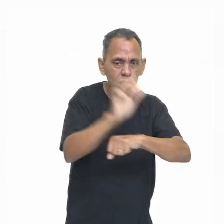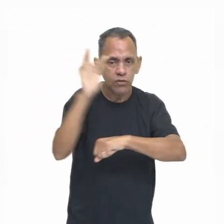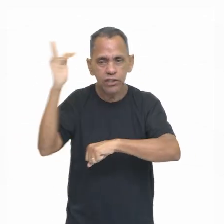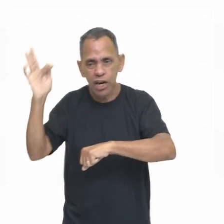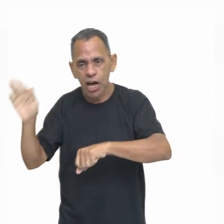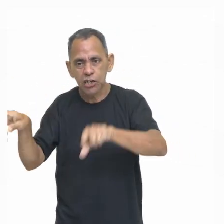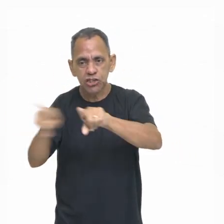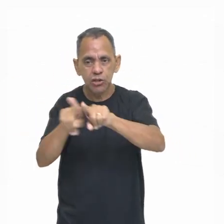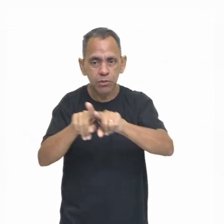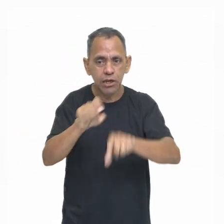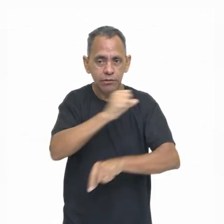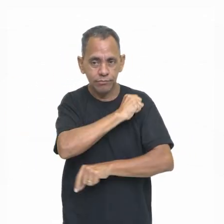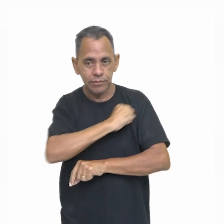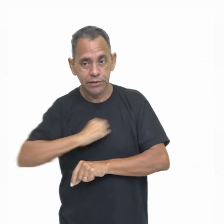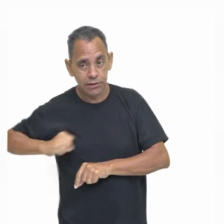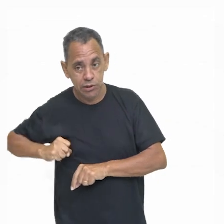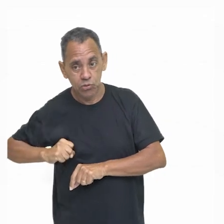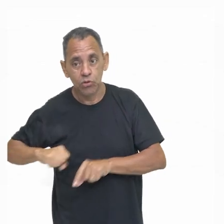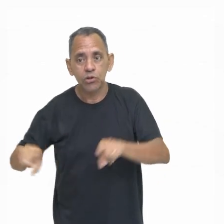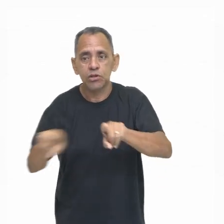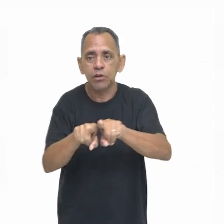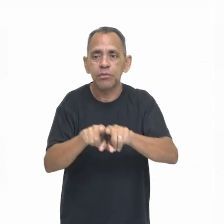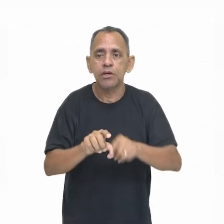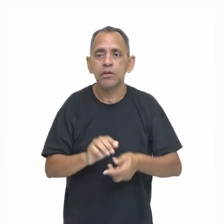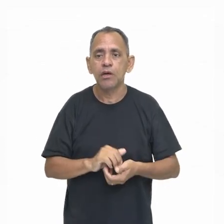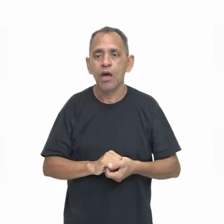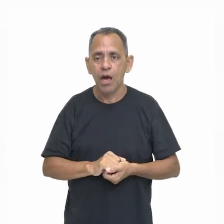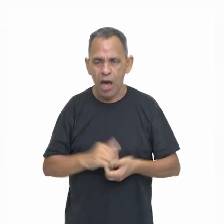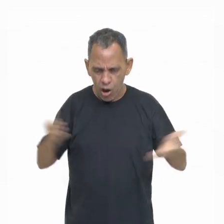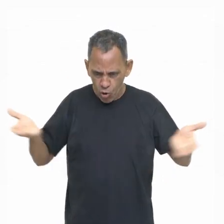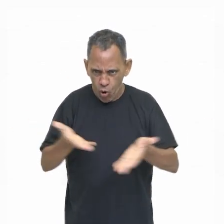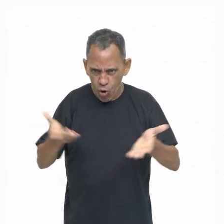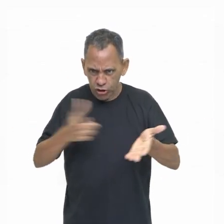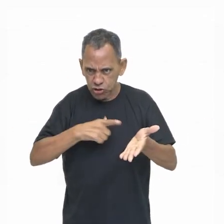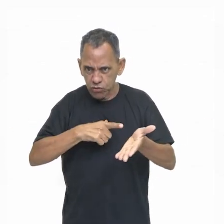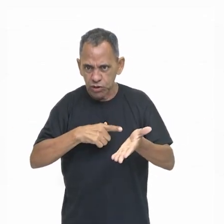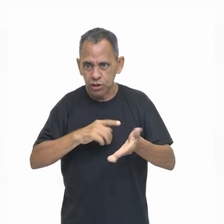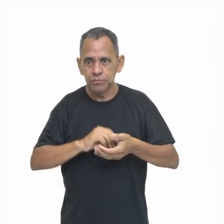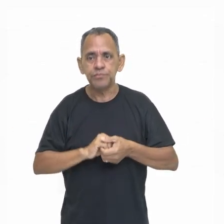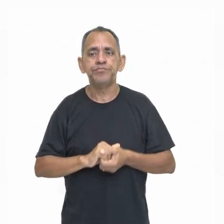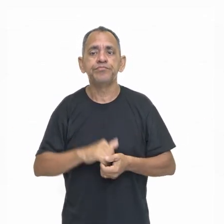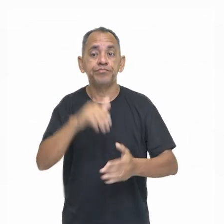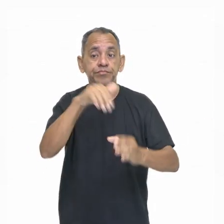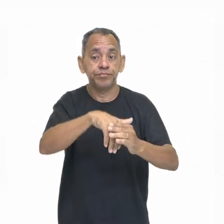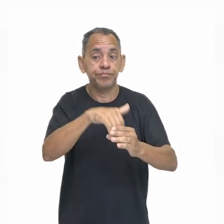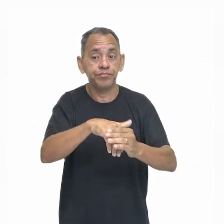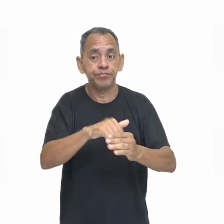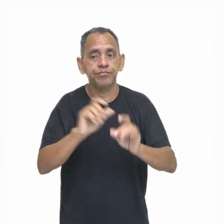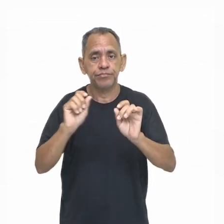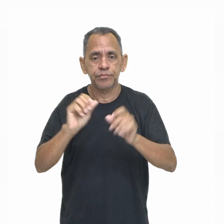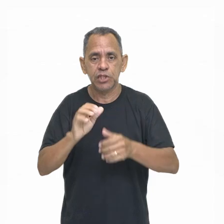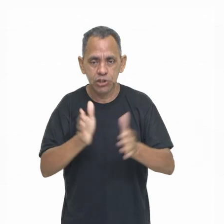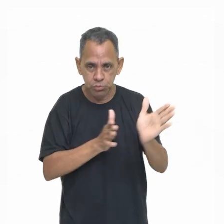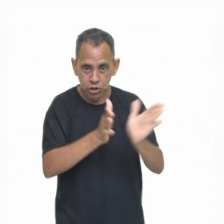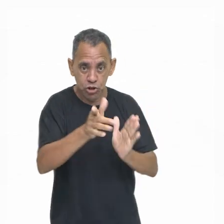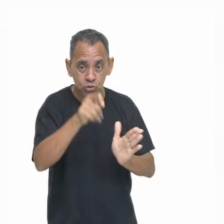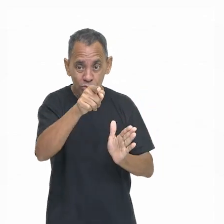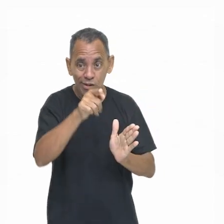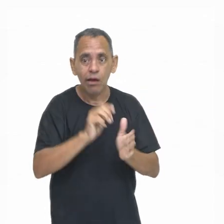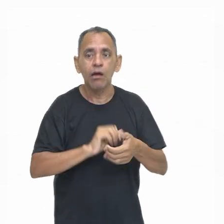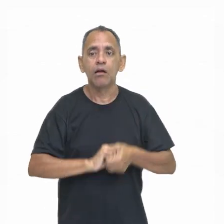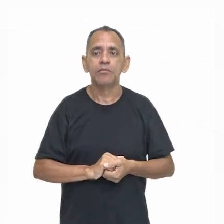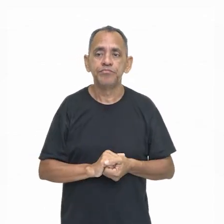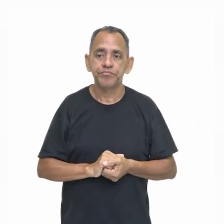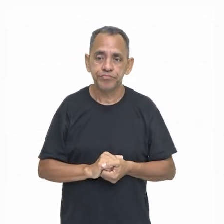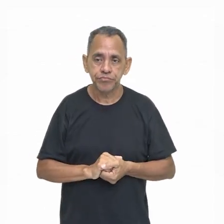senadores. Mas nessa eleição especificamente nós tivemos apenas a eleição para presidente, por isso ela é apelidada de quê? De uma